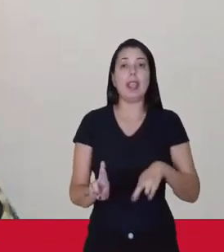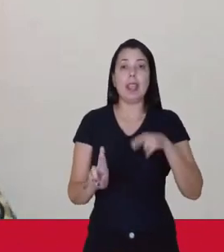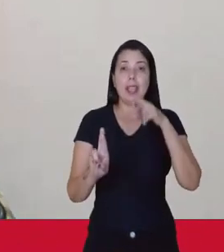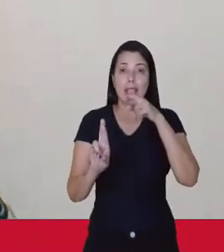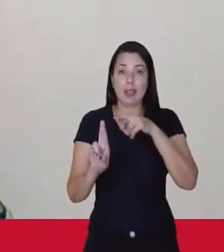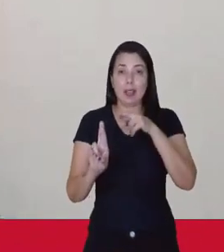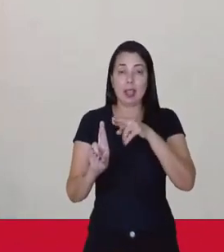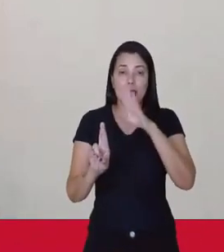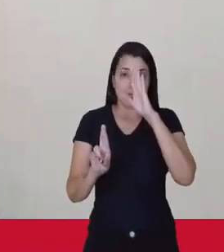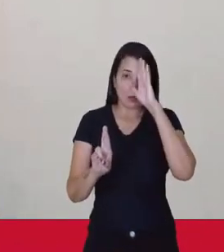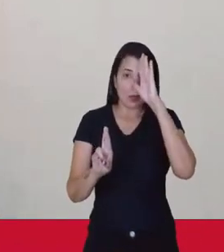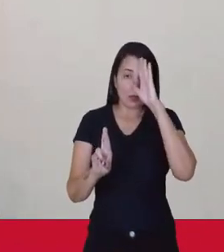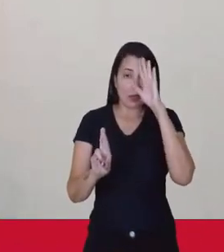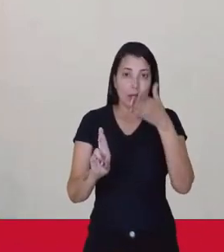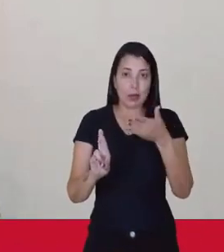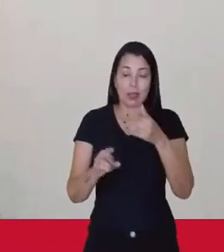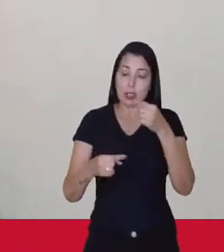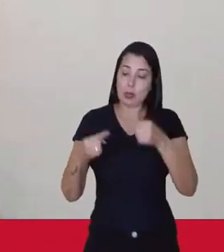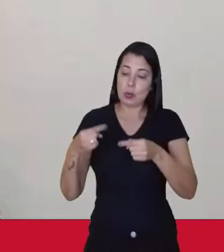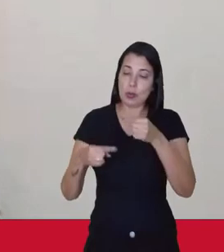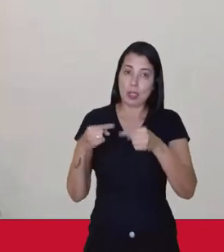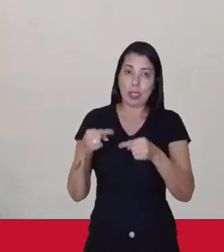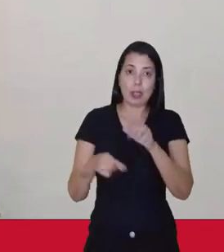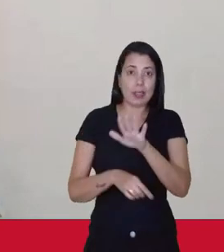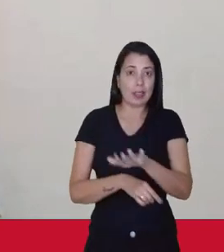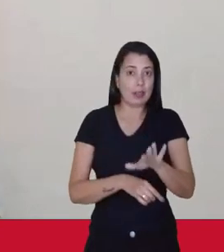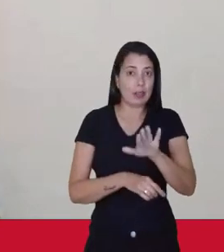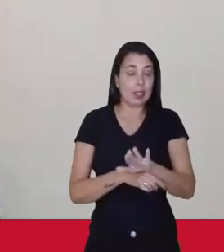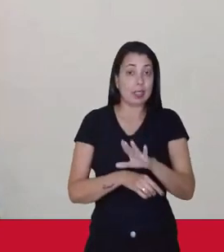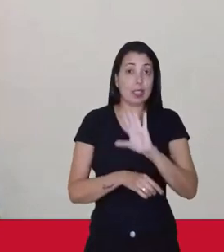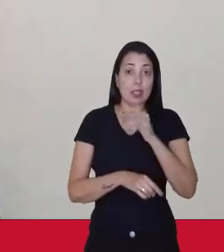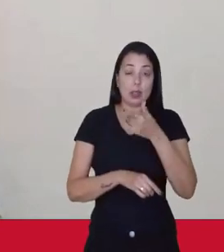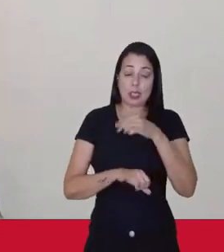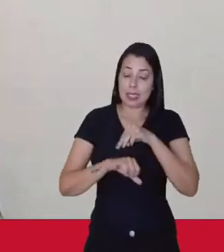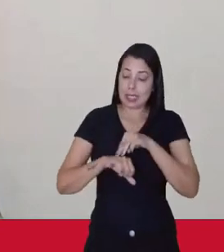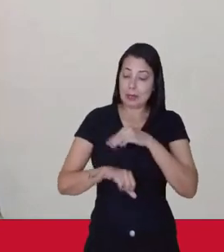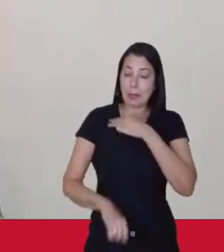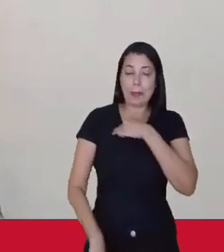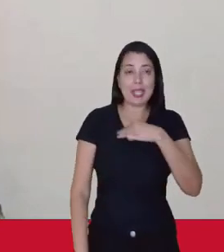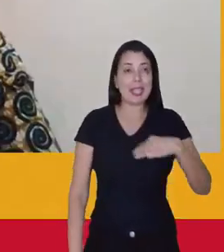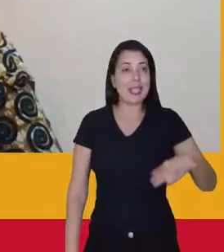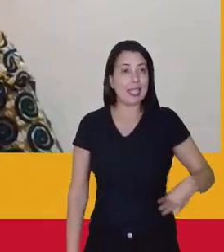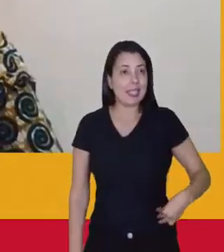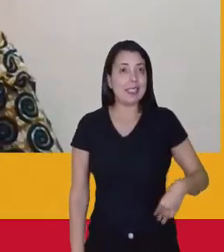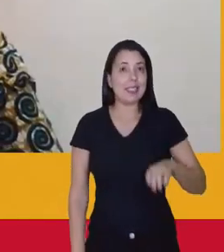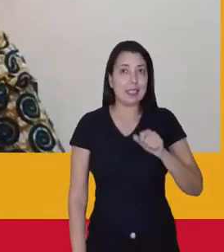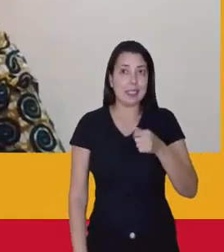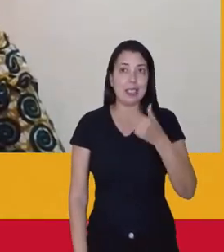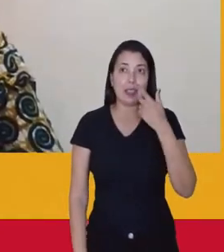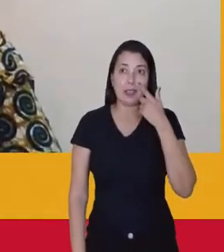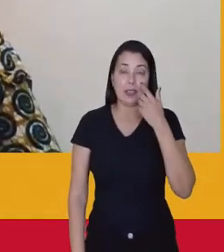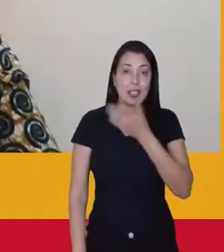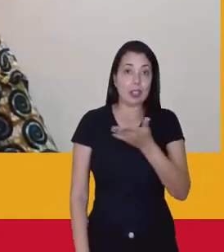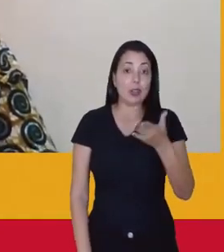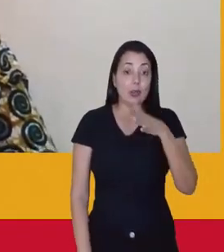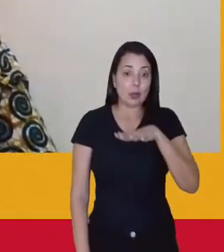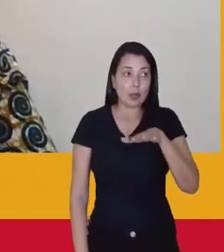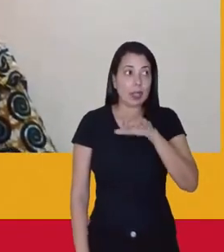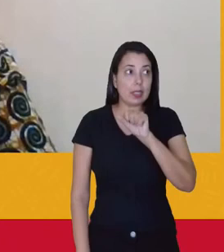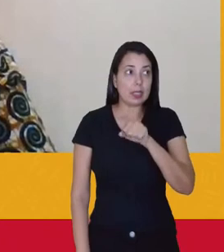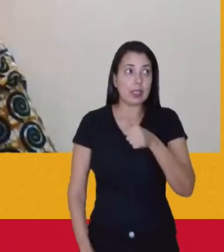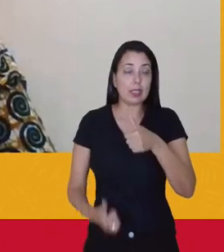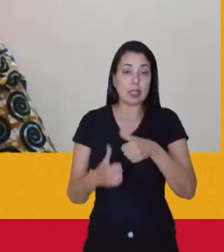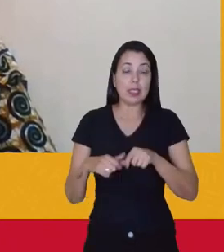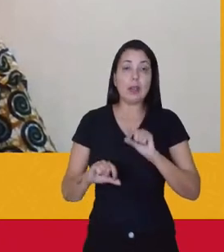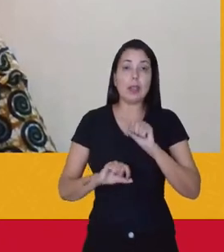um protagonismo nessa discussão da infância, a nossa eterna ministra. E eu espero vê-la novamente nesse lugar e, quiçá,